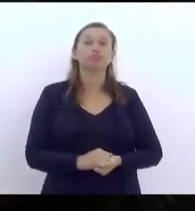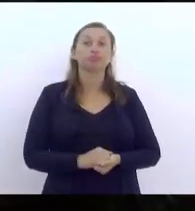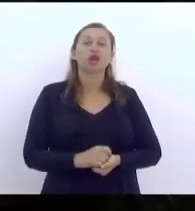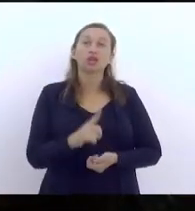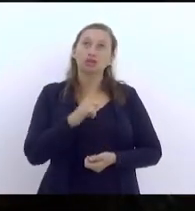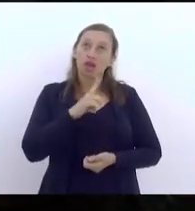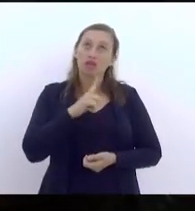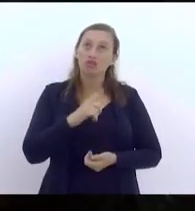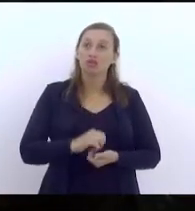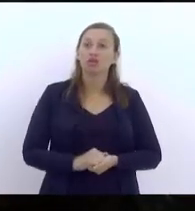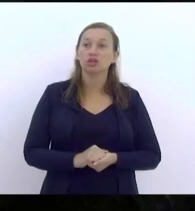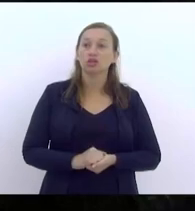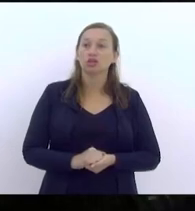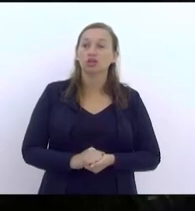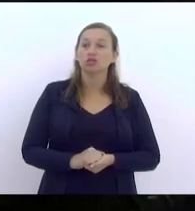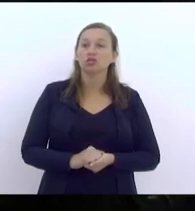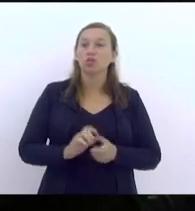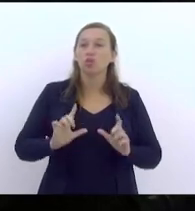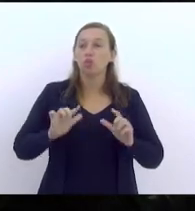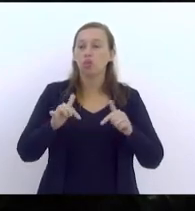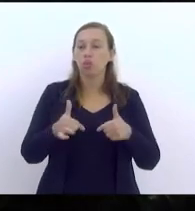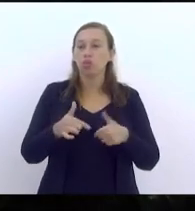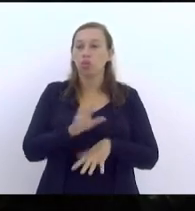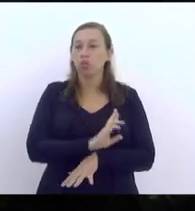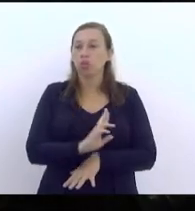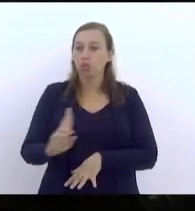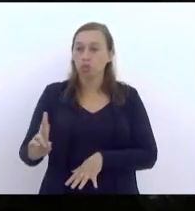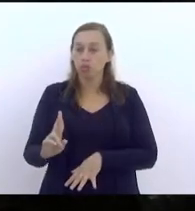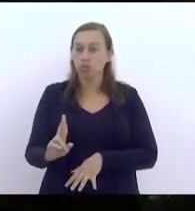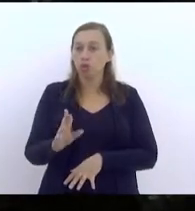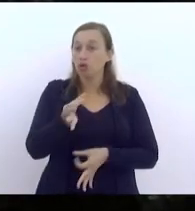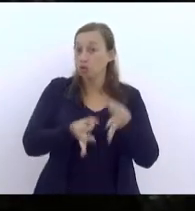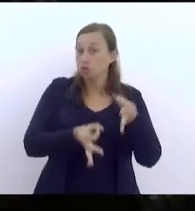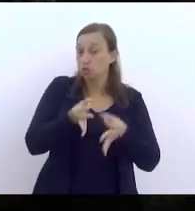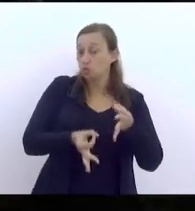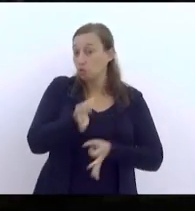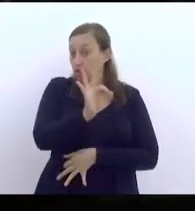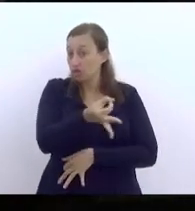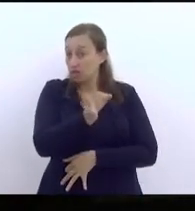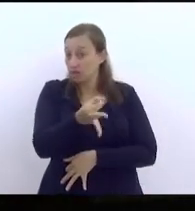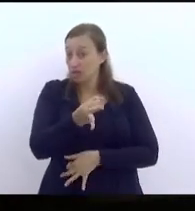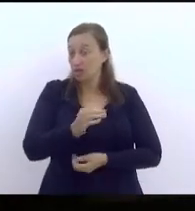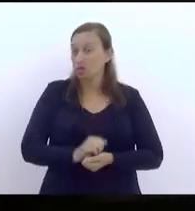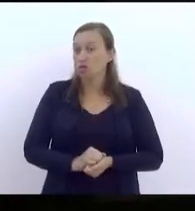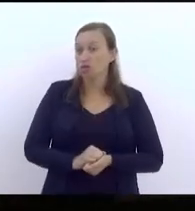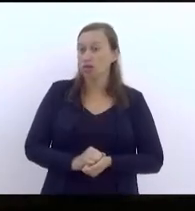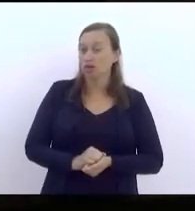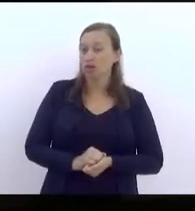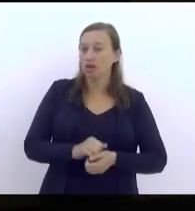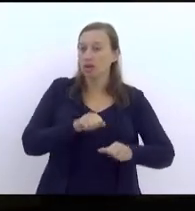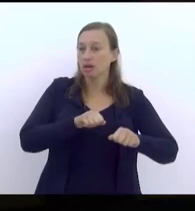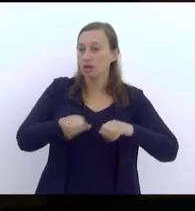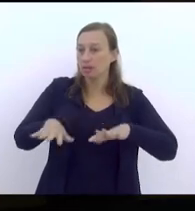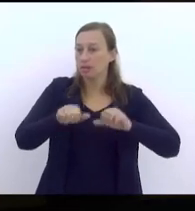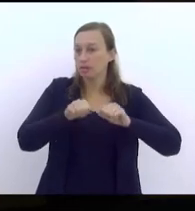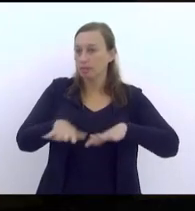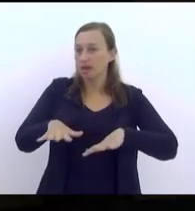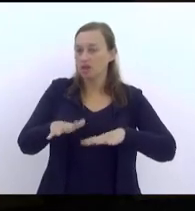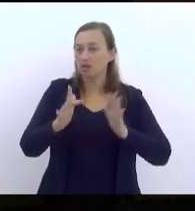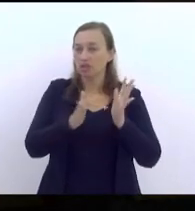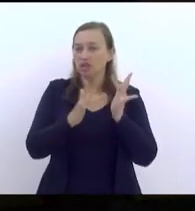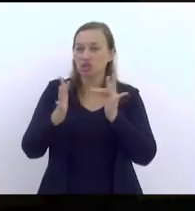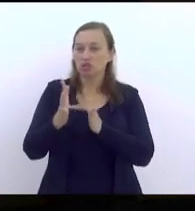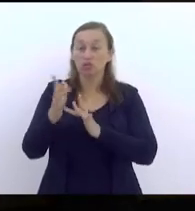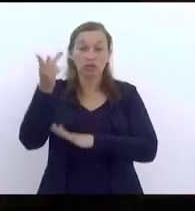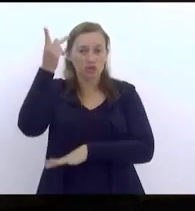teve o ato religioso, justo e correto, chamado Marcha para Jesus em São